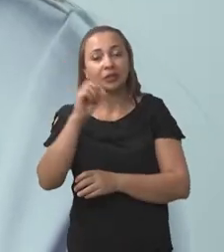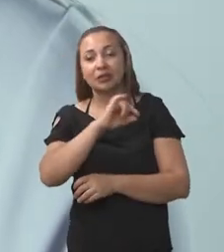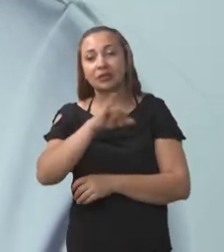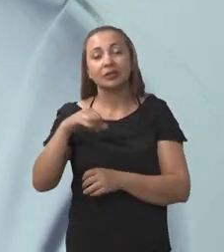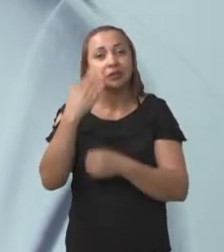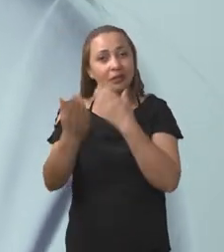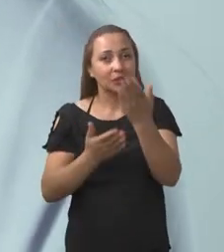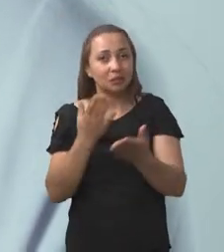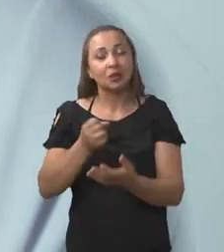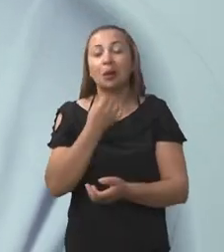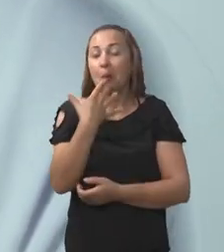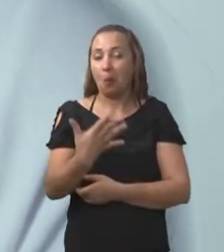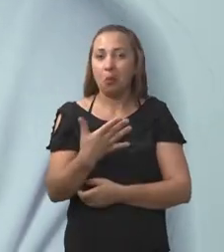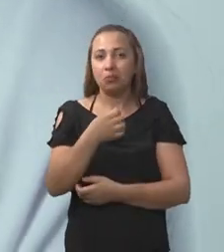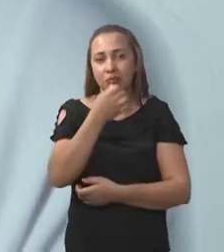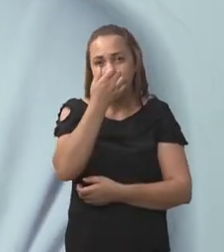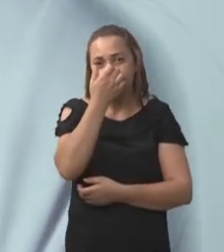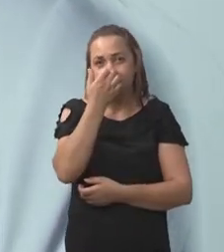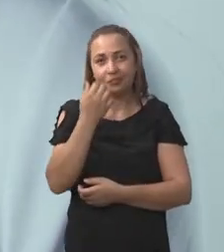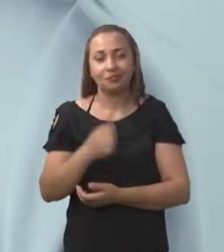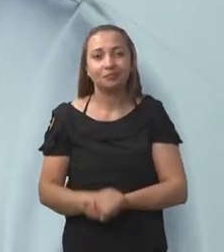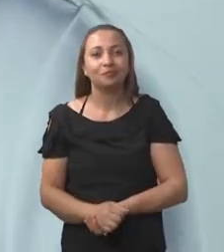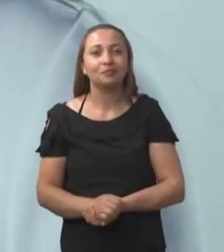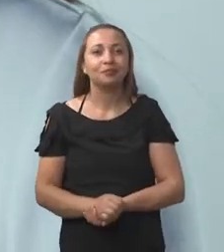esses tratamentos são válidos.